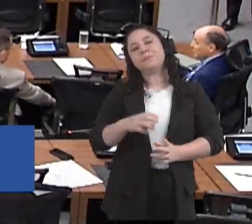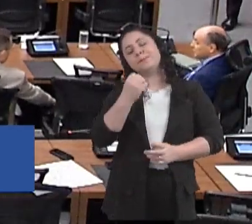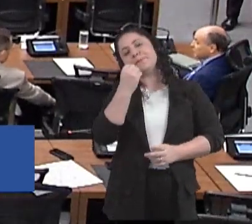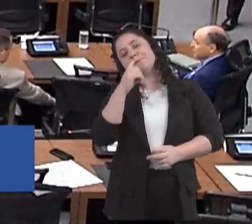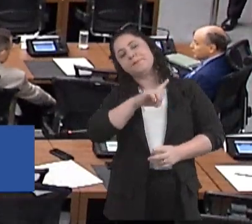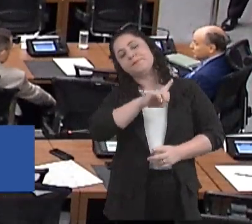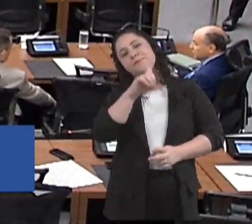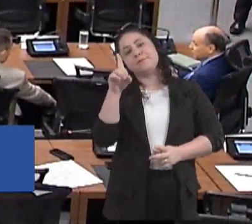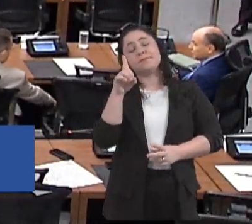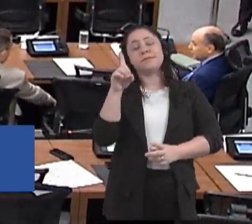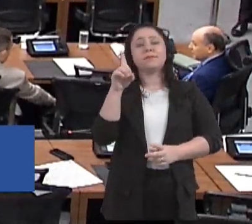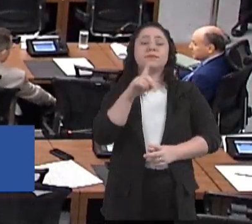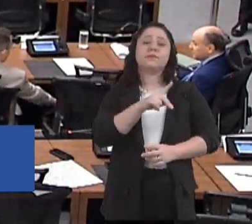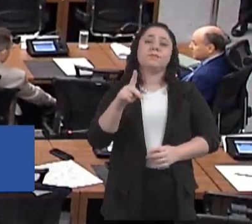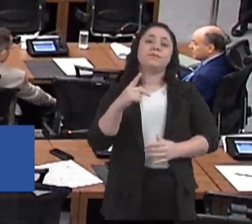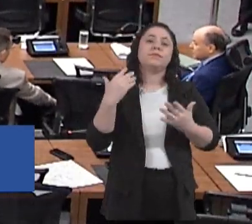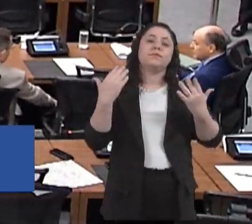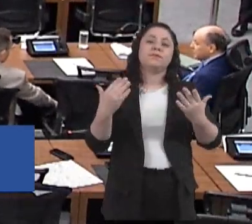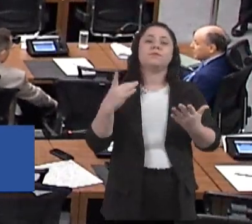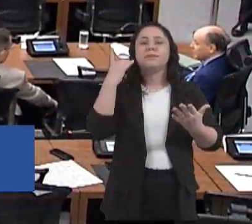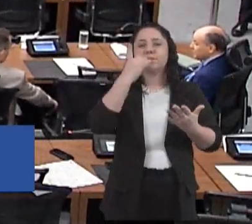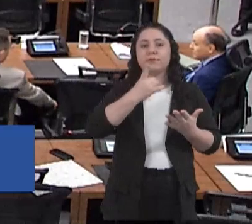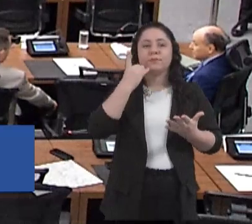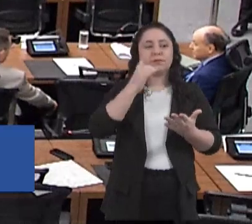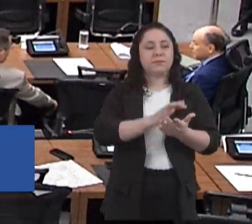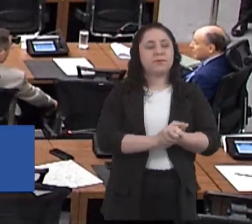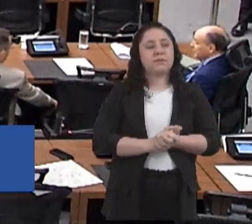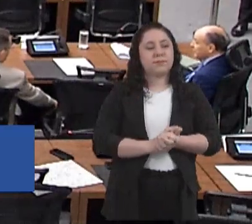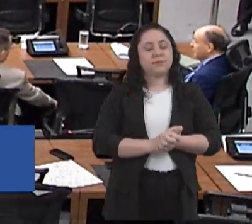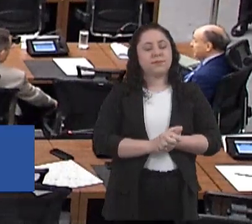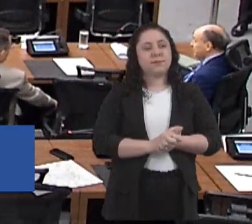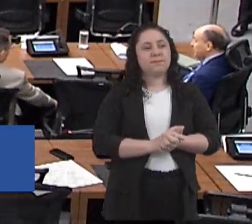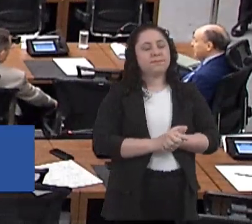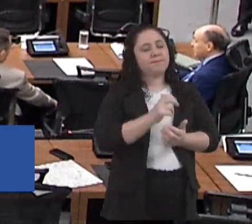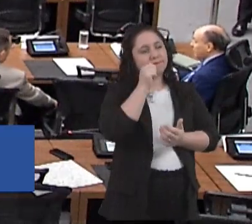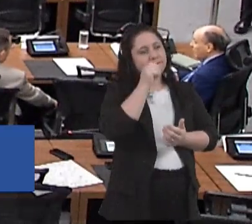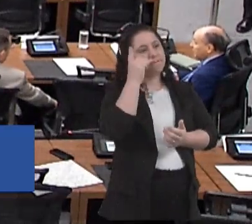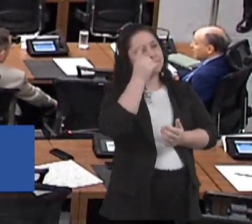Bom dia, senhor presidente, senhores deputados, deputadas.